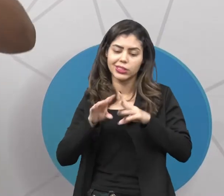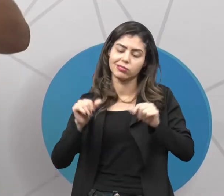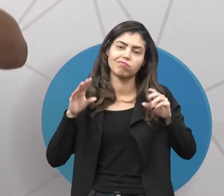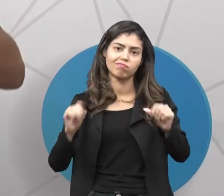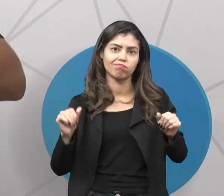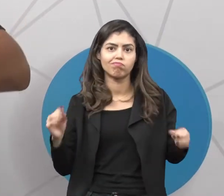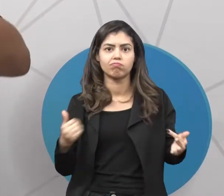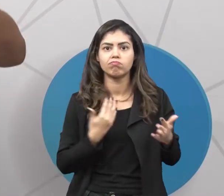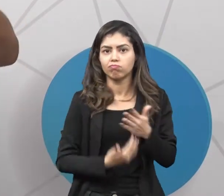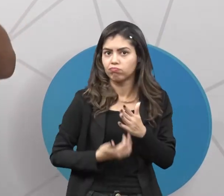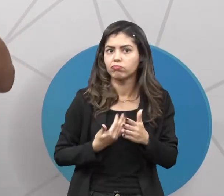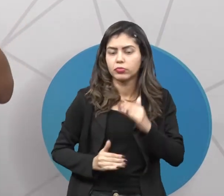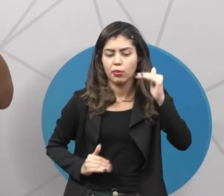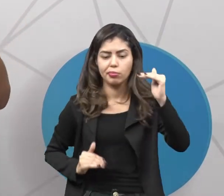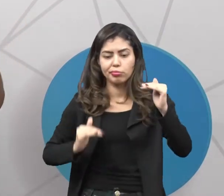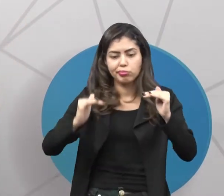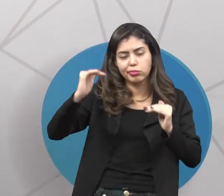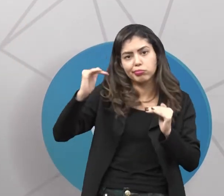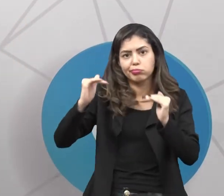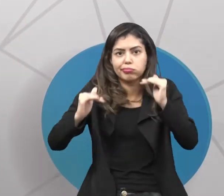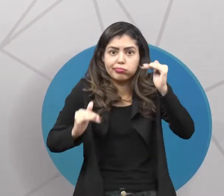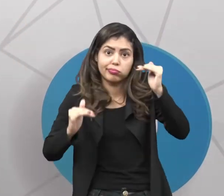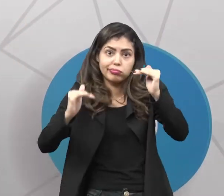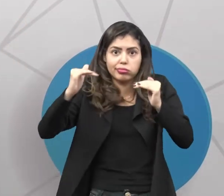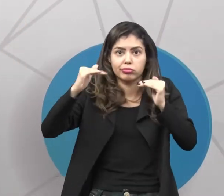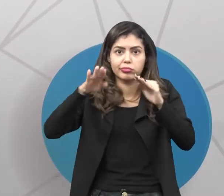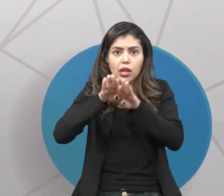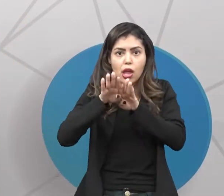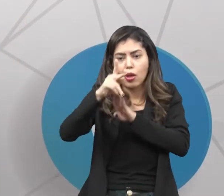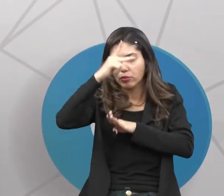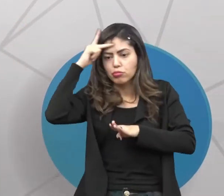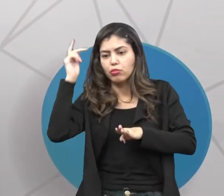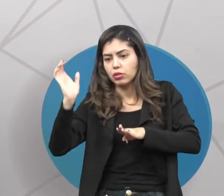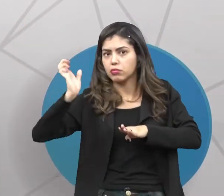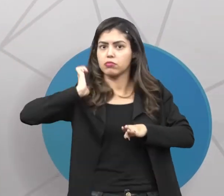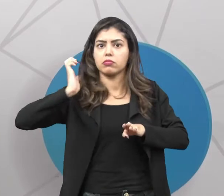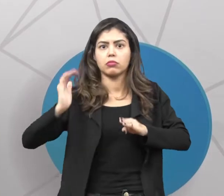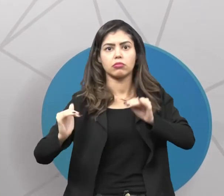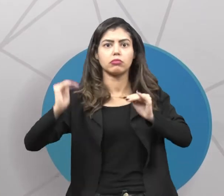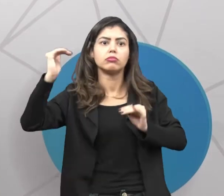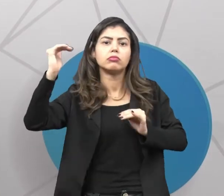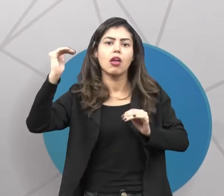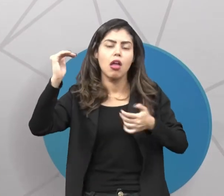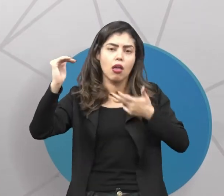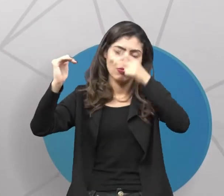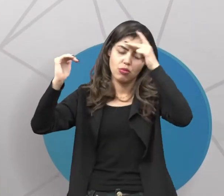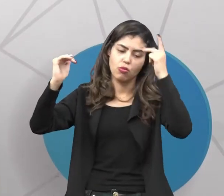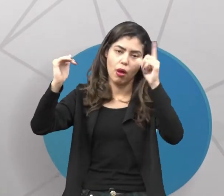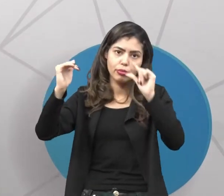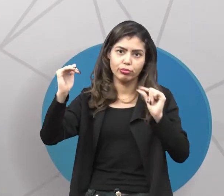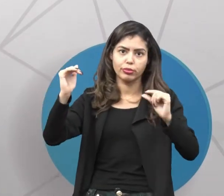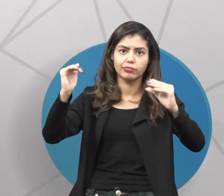Então, existe um desequilíbrio muito grande, tá? Nessa configuração da nossa estrutura fundiária